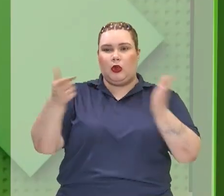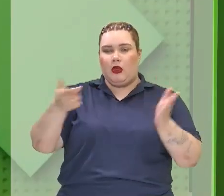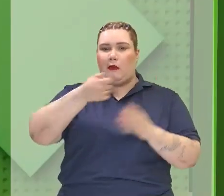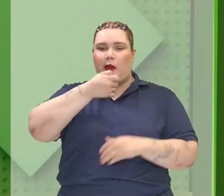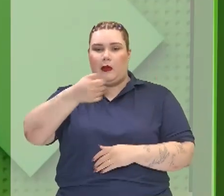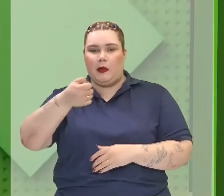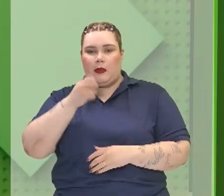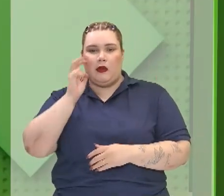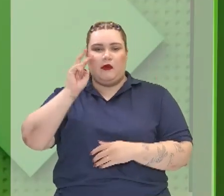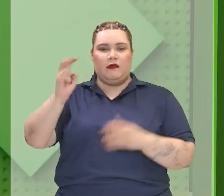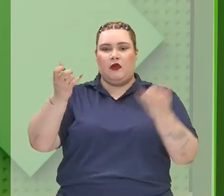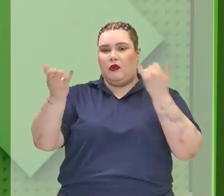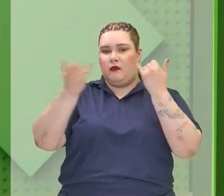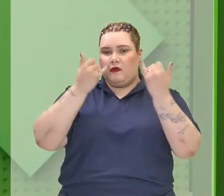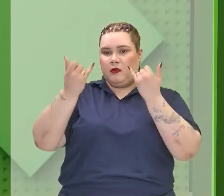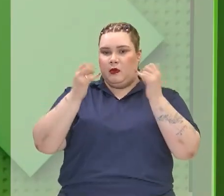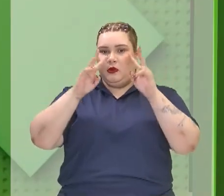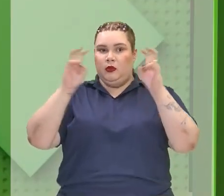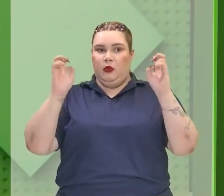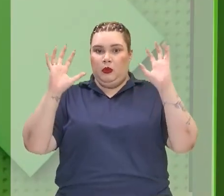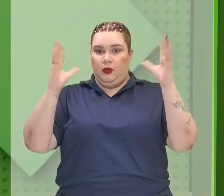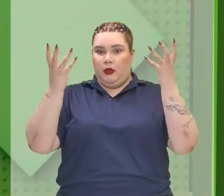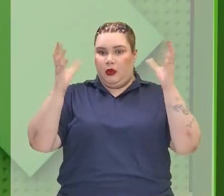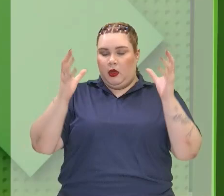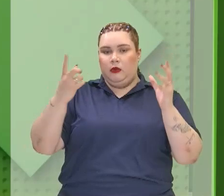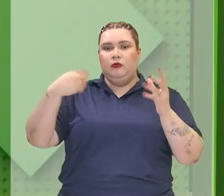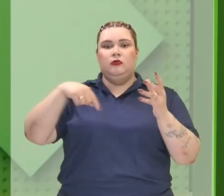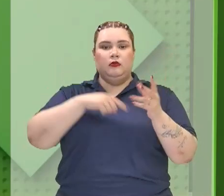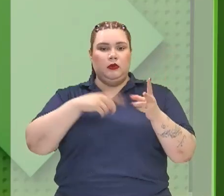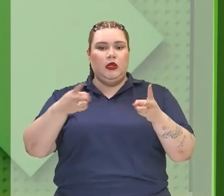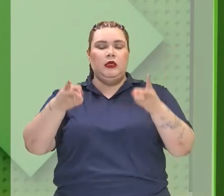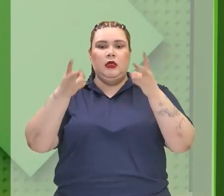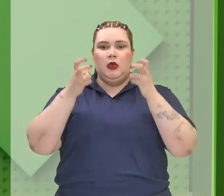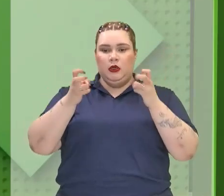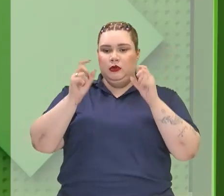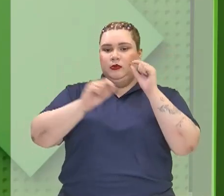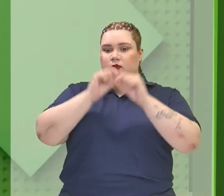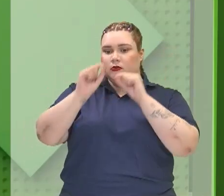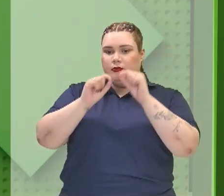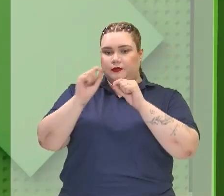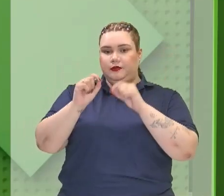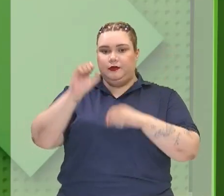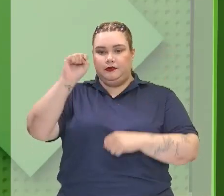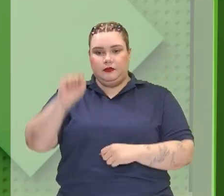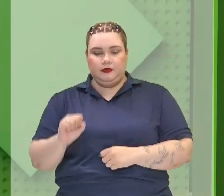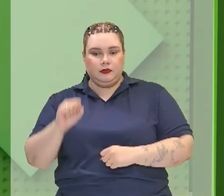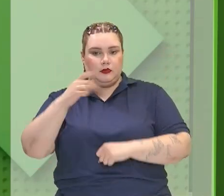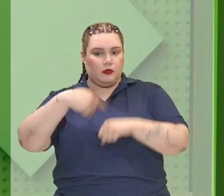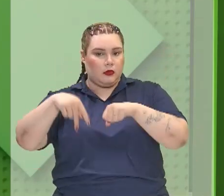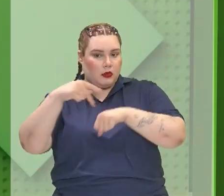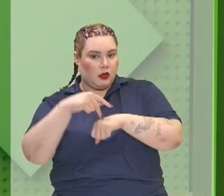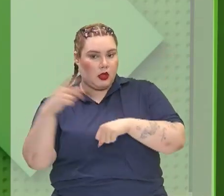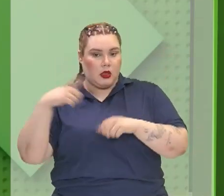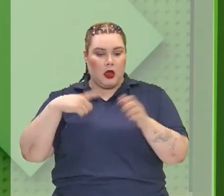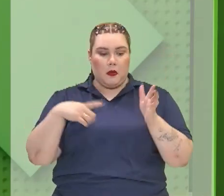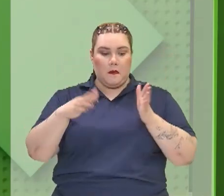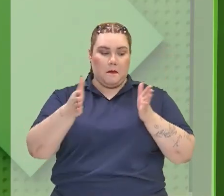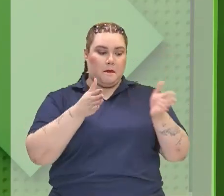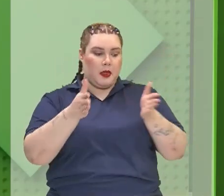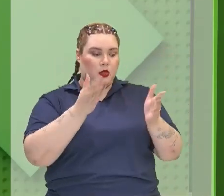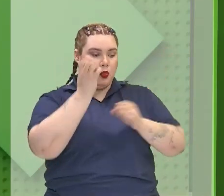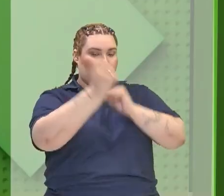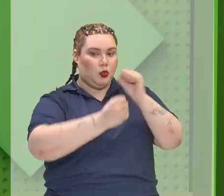vem aquelas notícias sobre o tempo, a gente percebe que no sul do país tem determinada época do ano que está